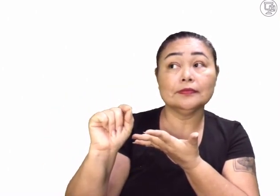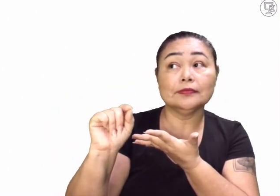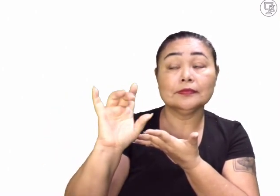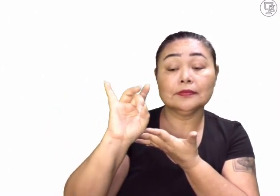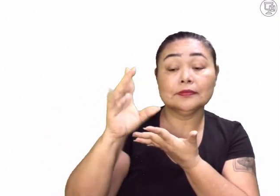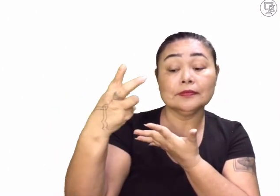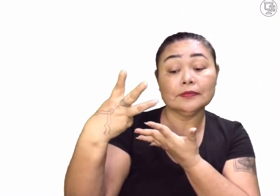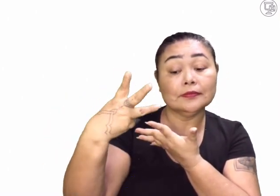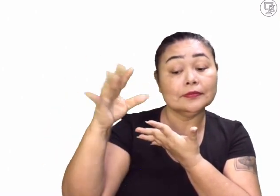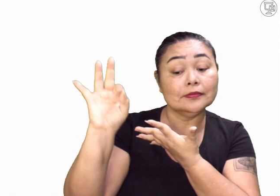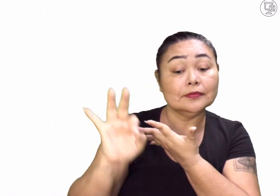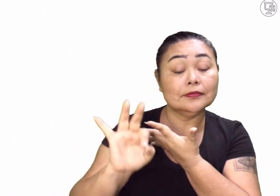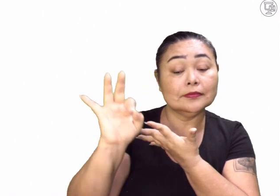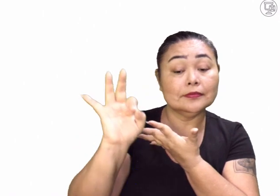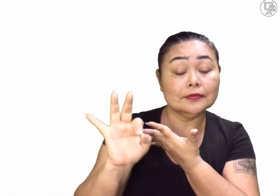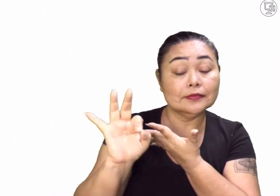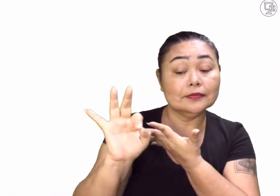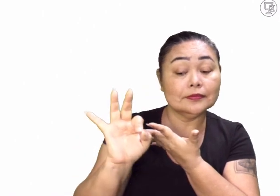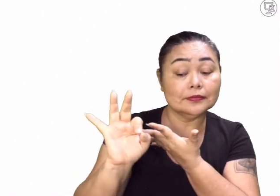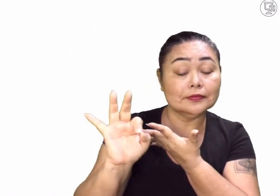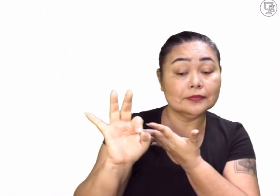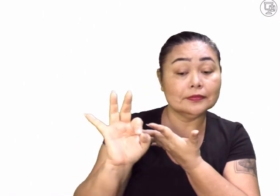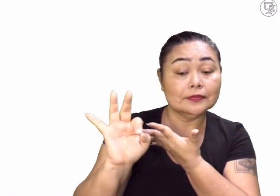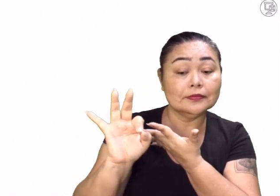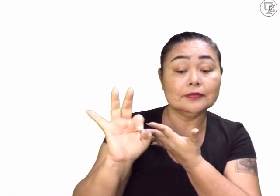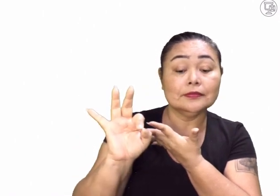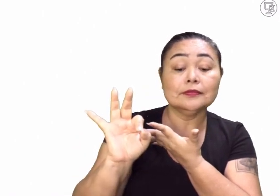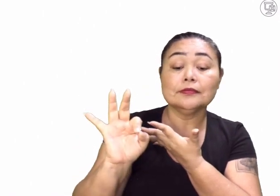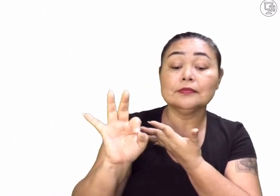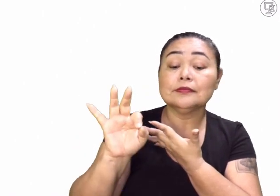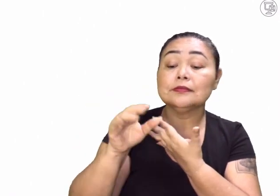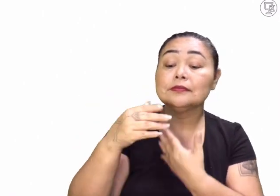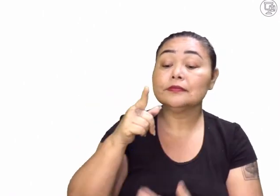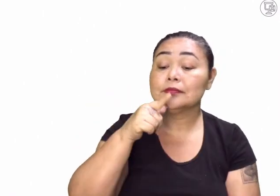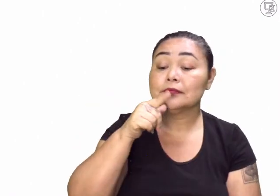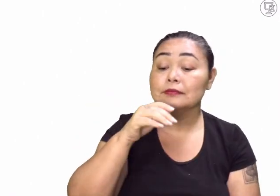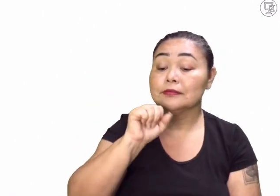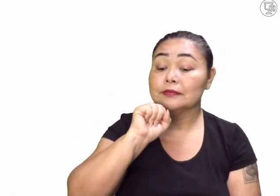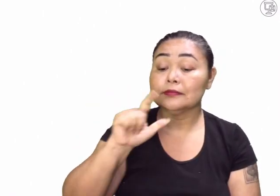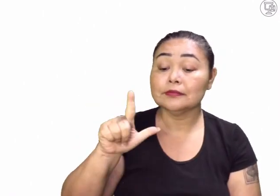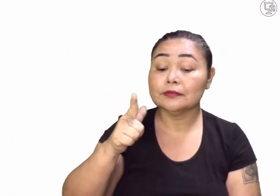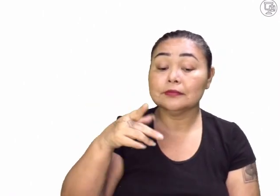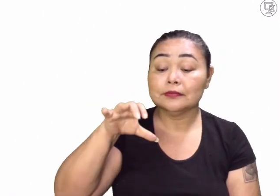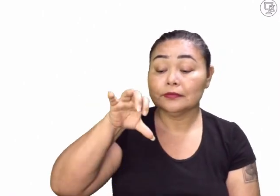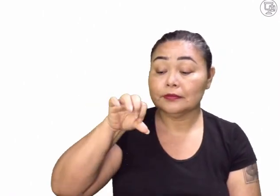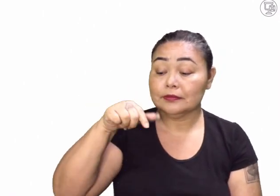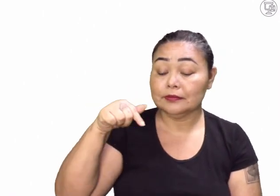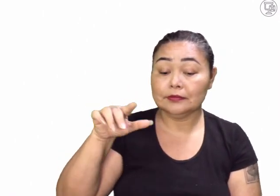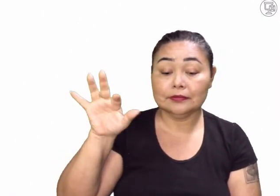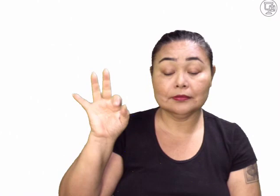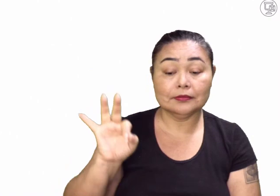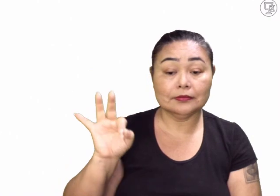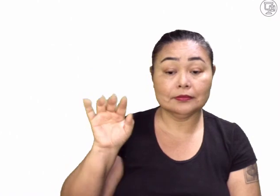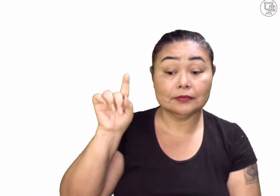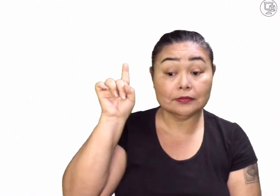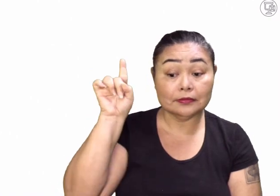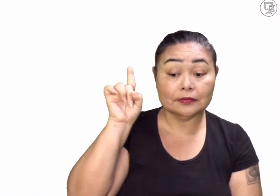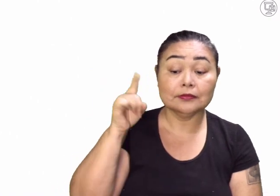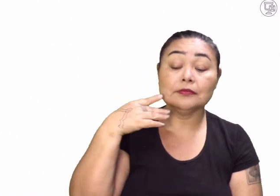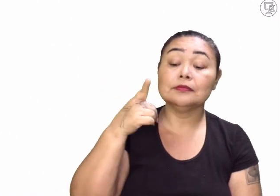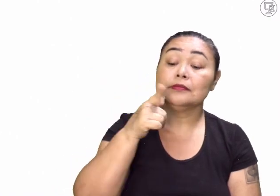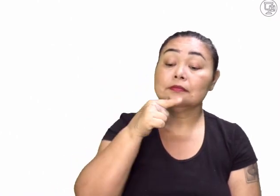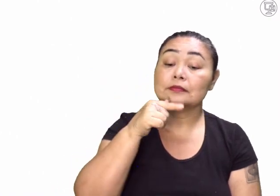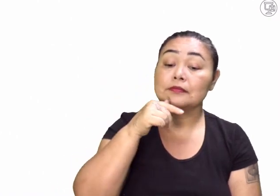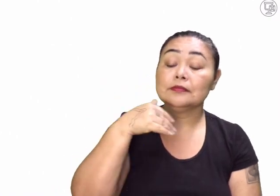só é 3%, né? Exato. E a salgada 97%. Agora essa água